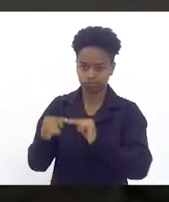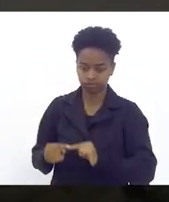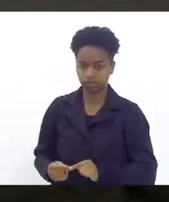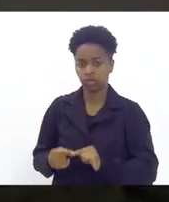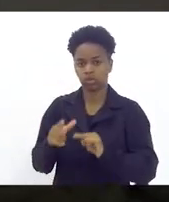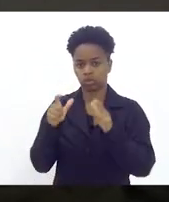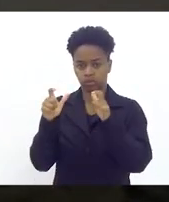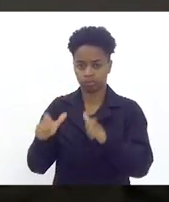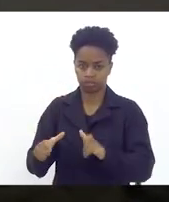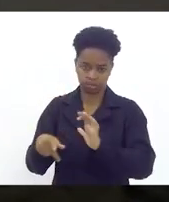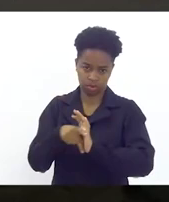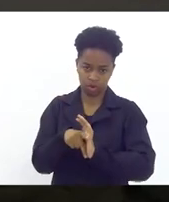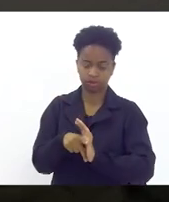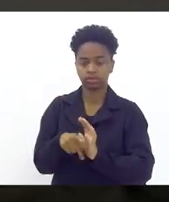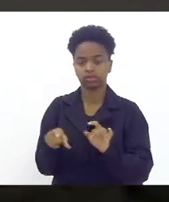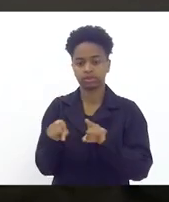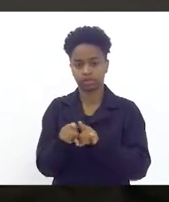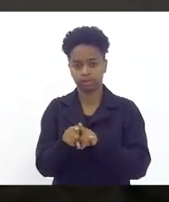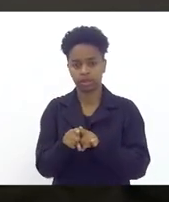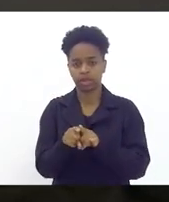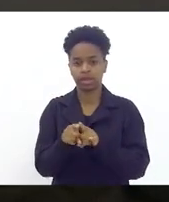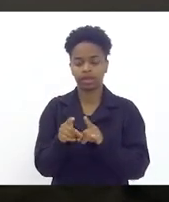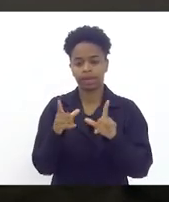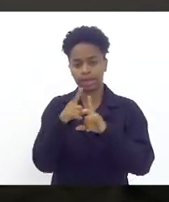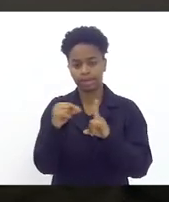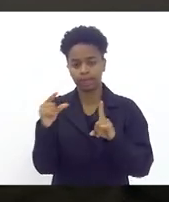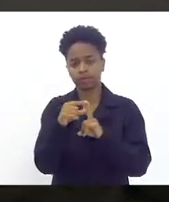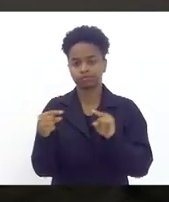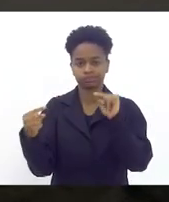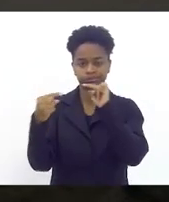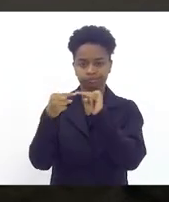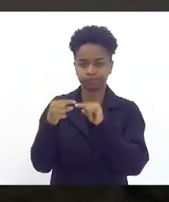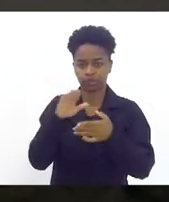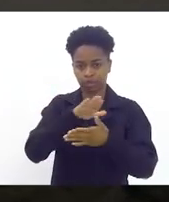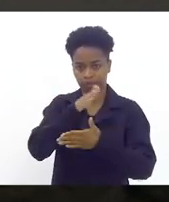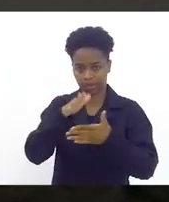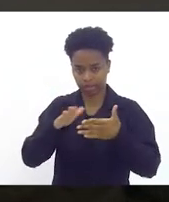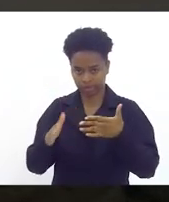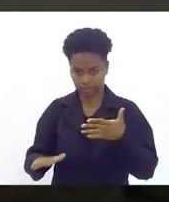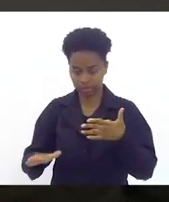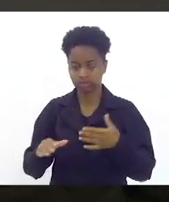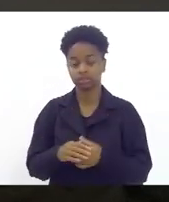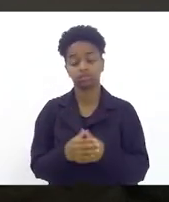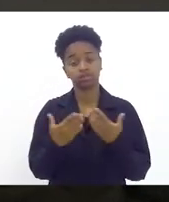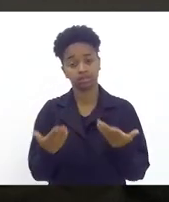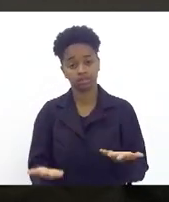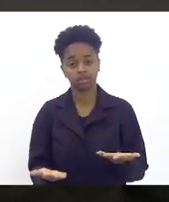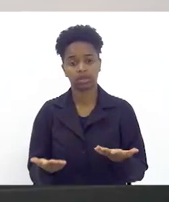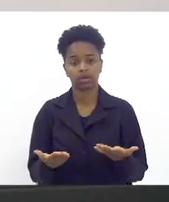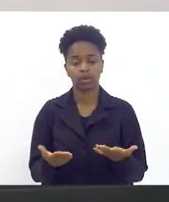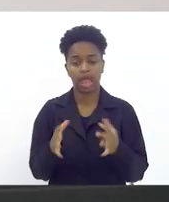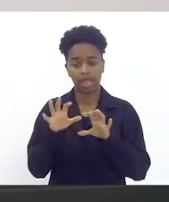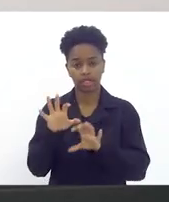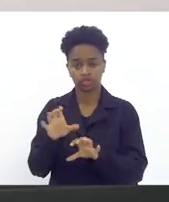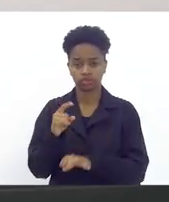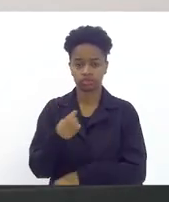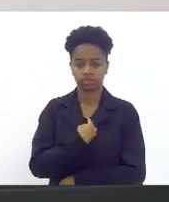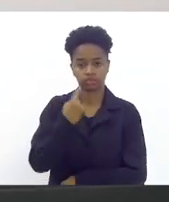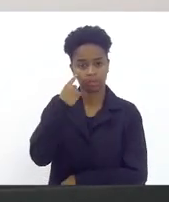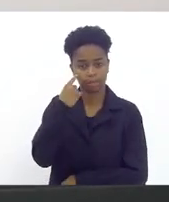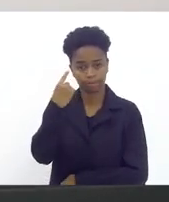com vegetação de Mata Atlântica se eu não me engano então é bastante isso que a gente pensa